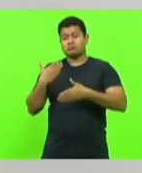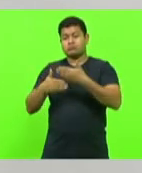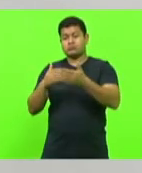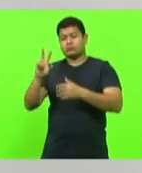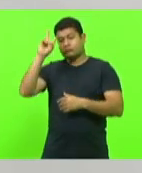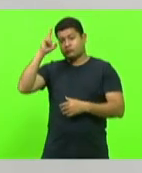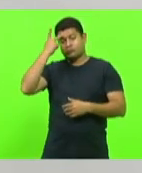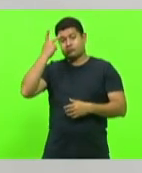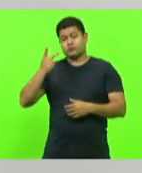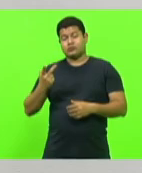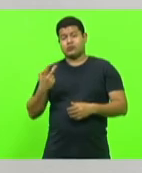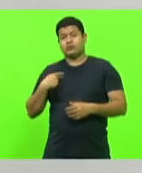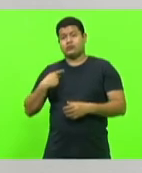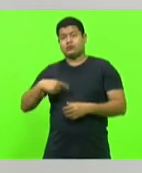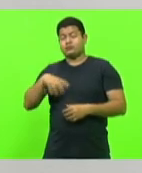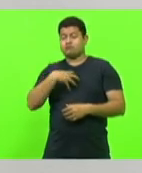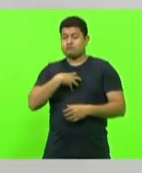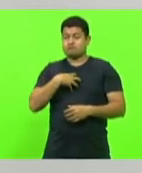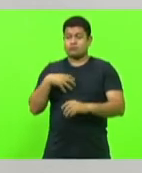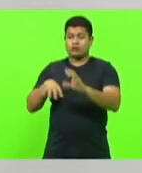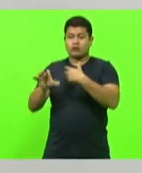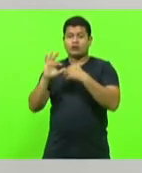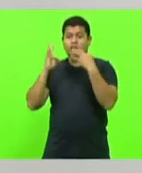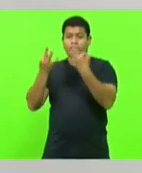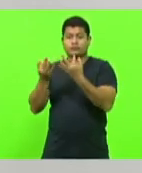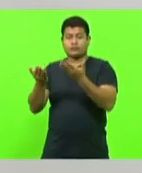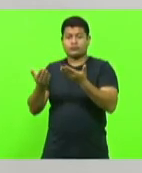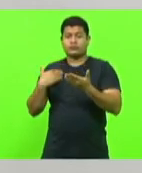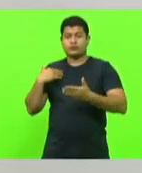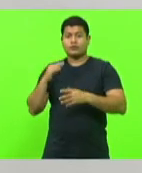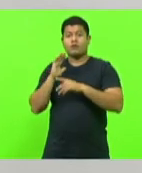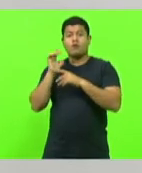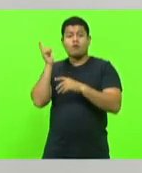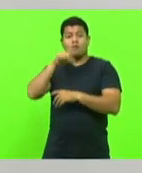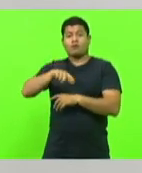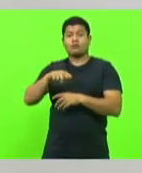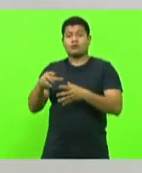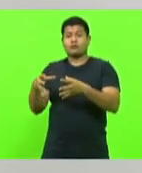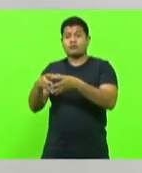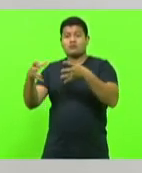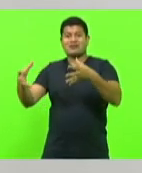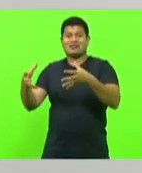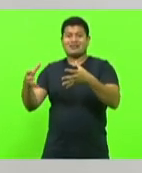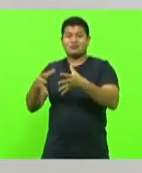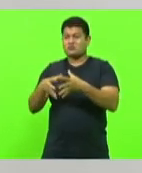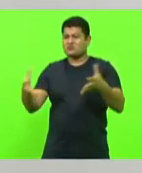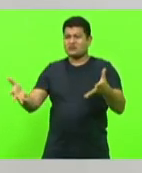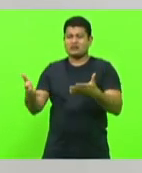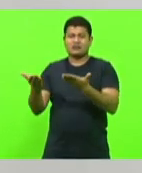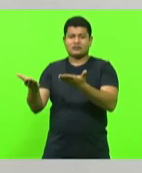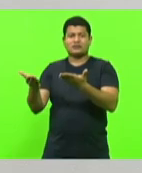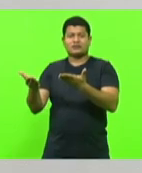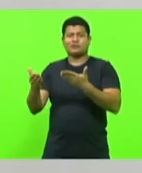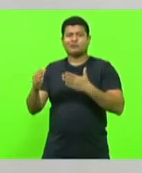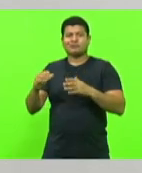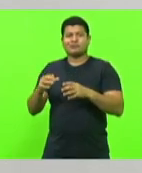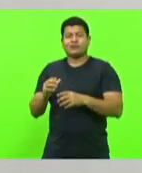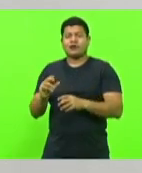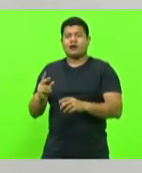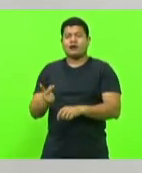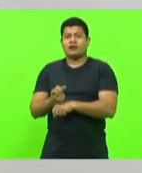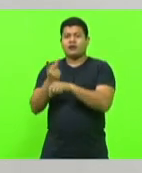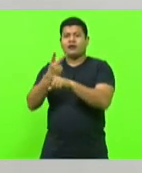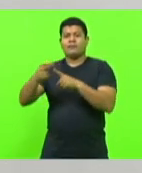empatia com eles, e a gente consiga aí fazer com que Joinville, o grande campeão aí na história de Olesk, Joguinhos, Parajask,